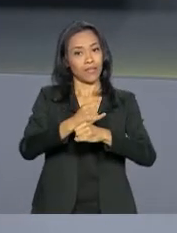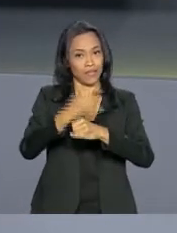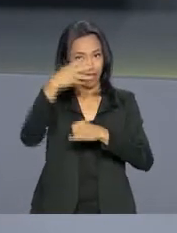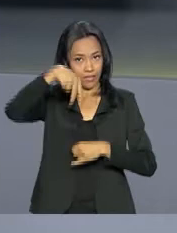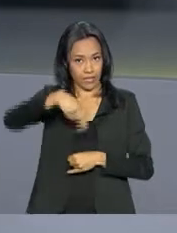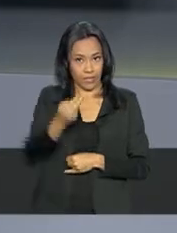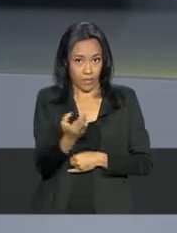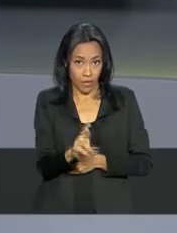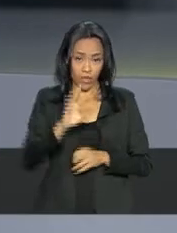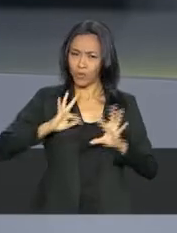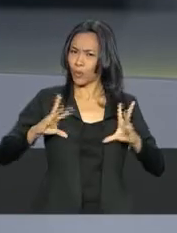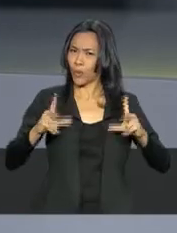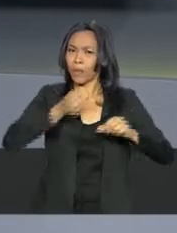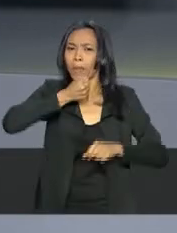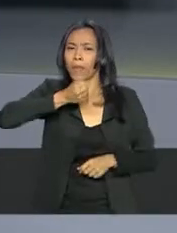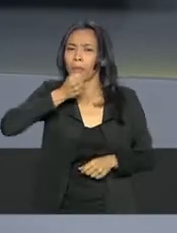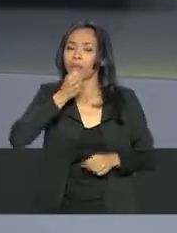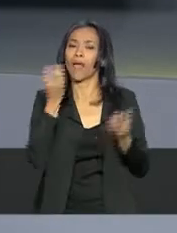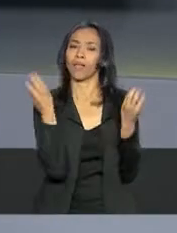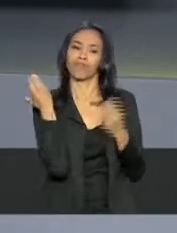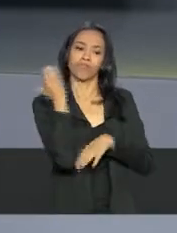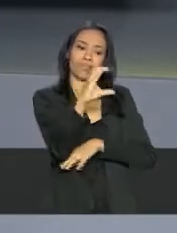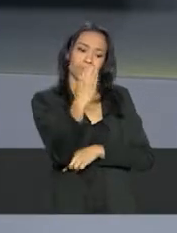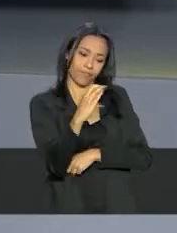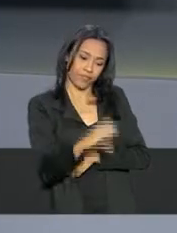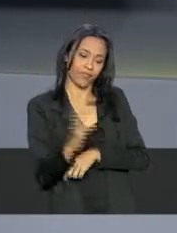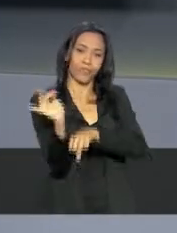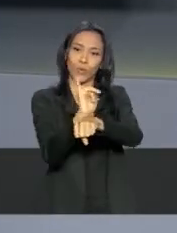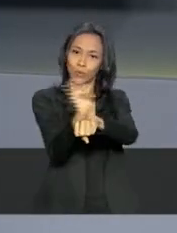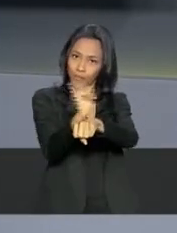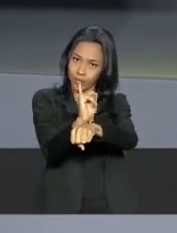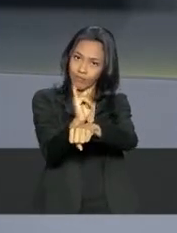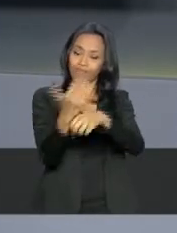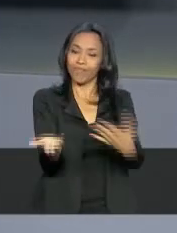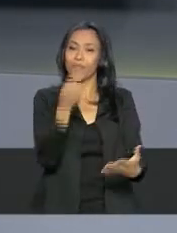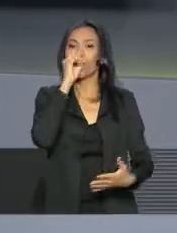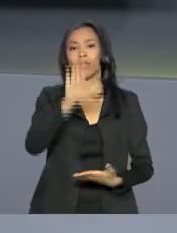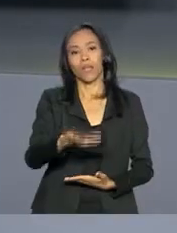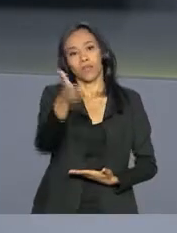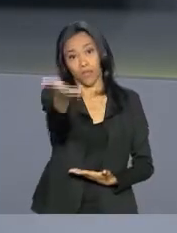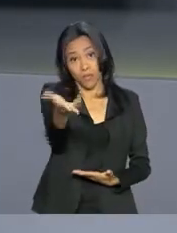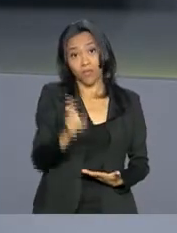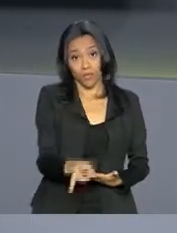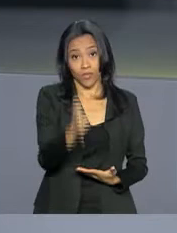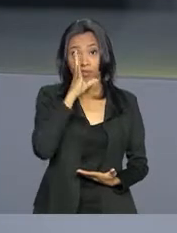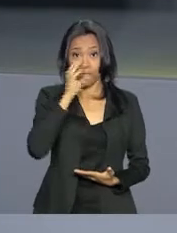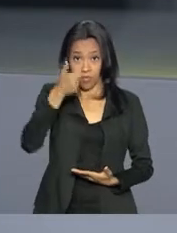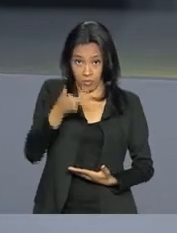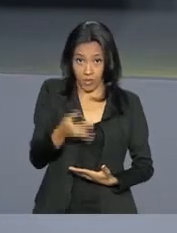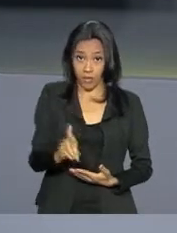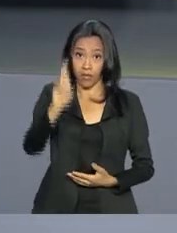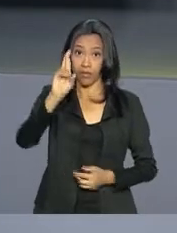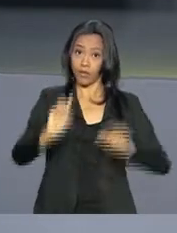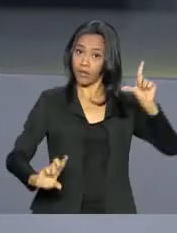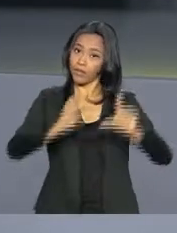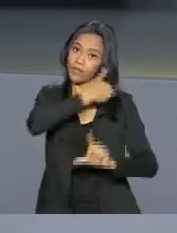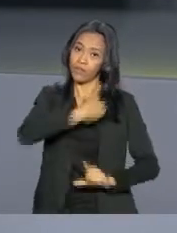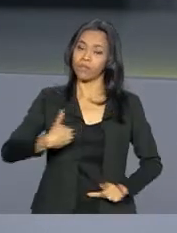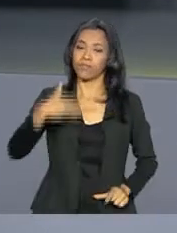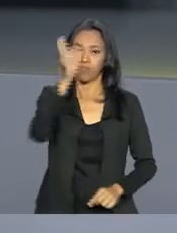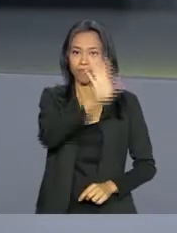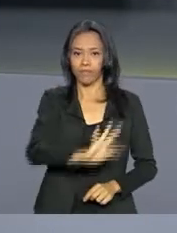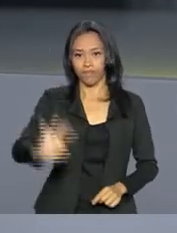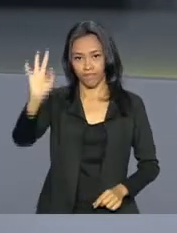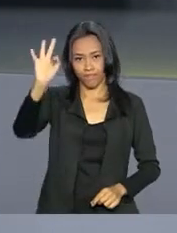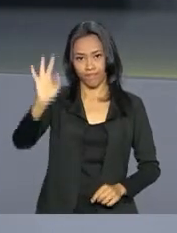todas as reportagens estão disponíveis em nosso canal no youtube uma boa tarde pra você continue com a gente aqui na nbr a tv do